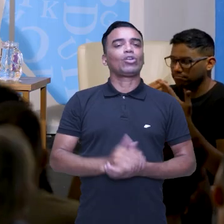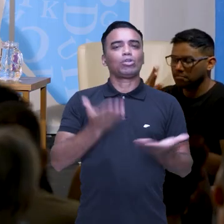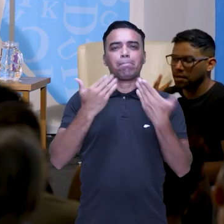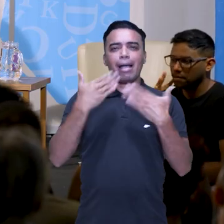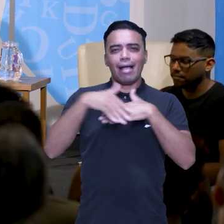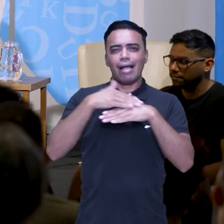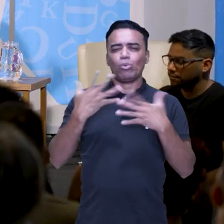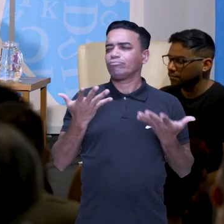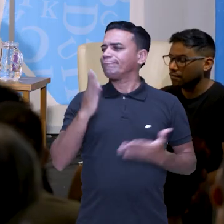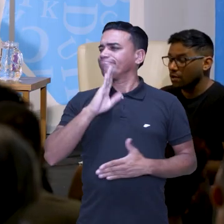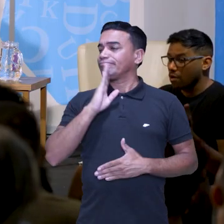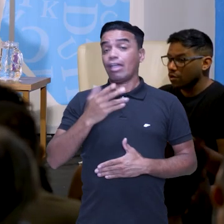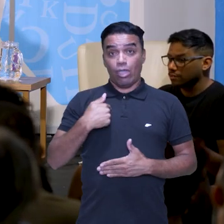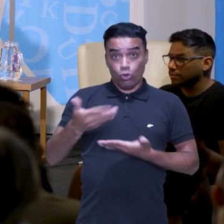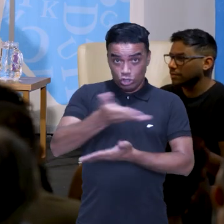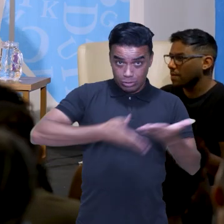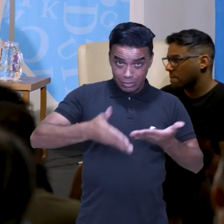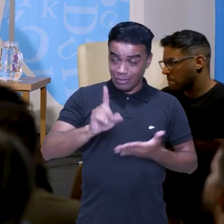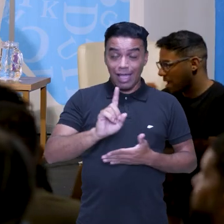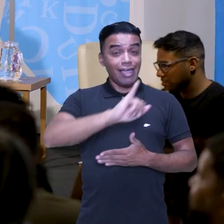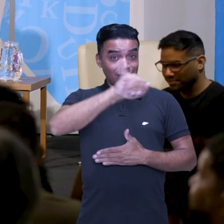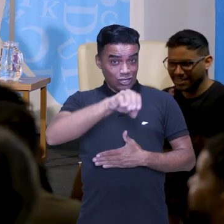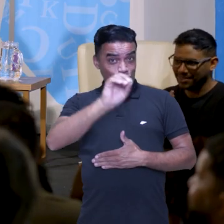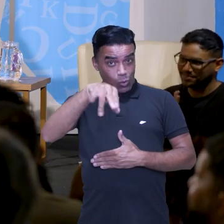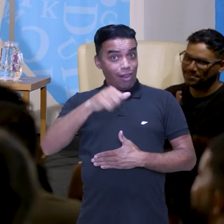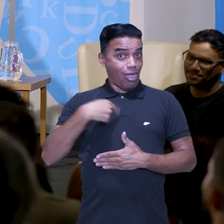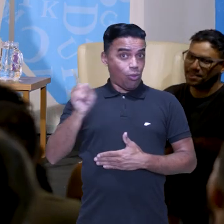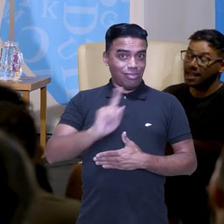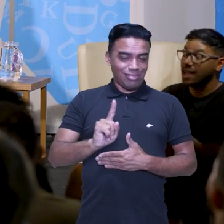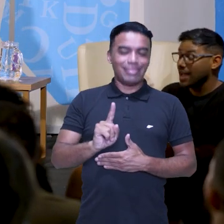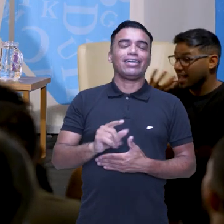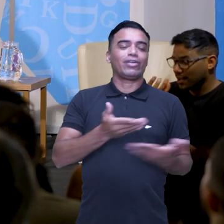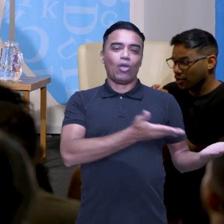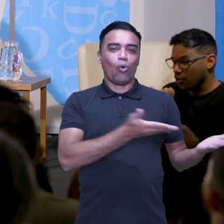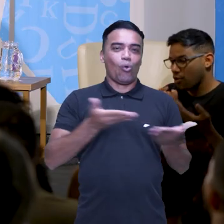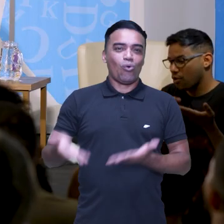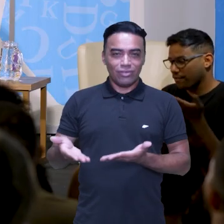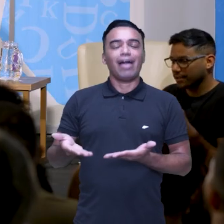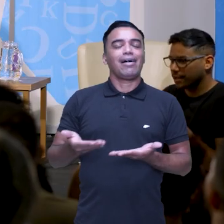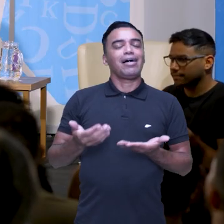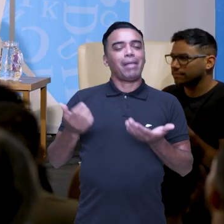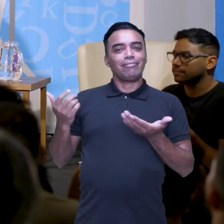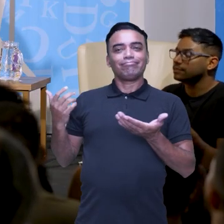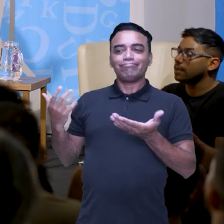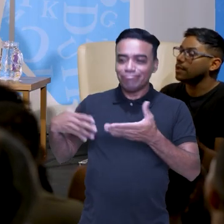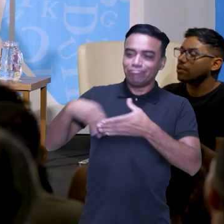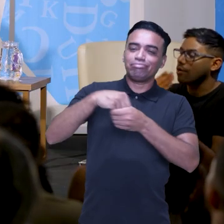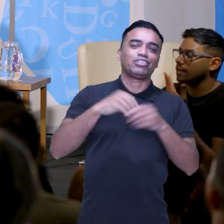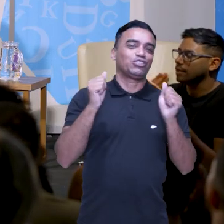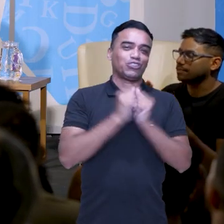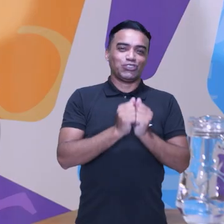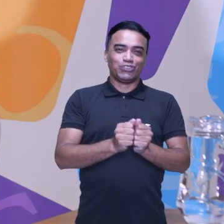de maneira centralizada, intercaladas por 2 mesinhas que carregam uma jarra de água, copos e livros. Ao fundo estão os